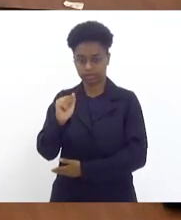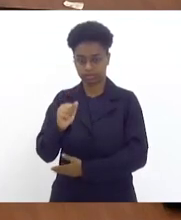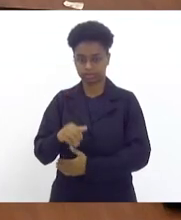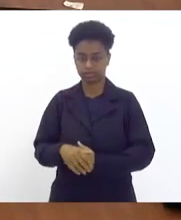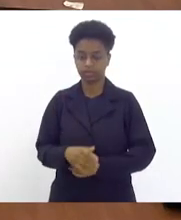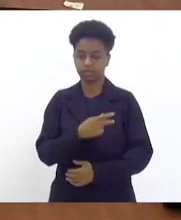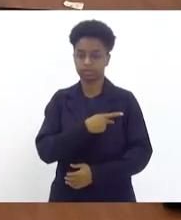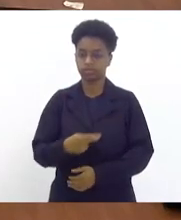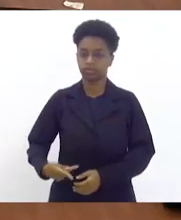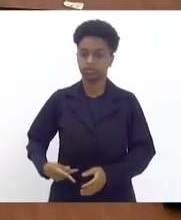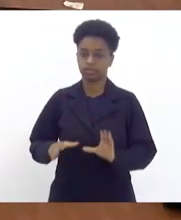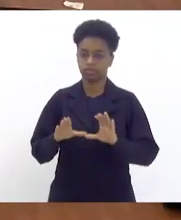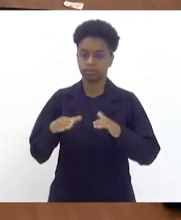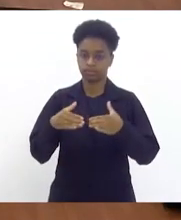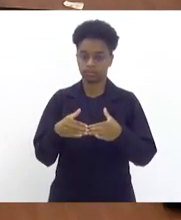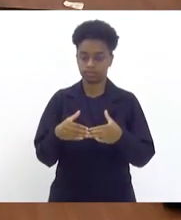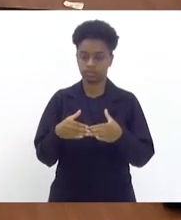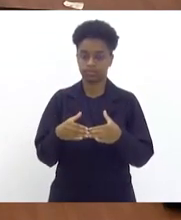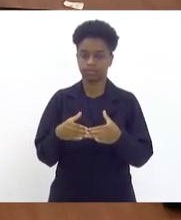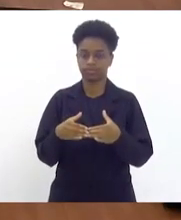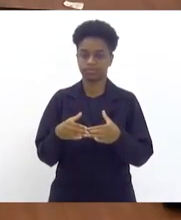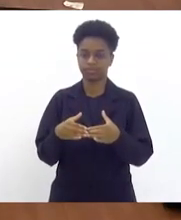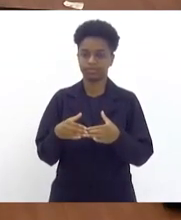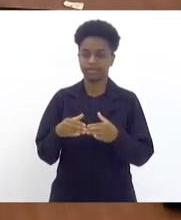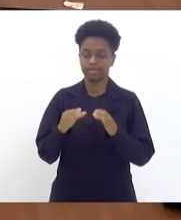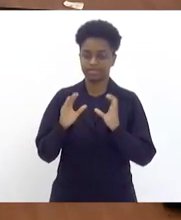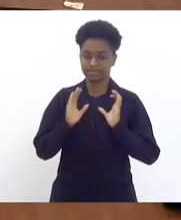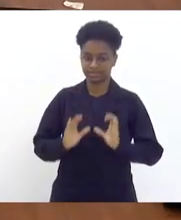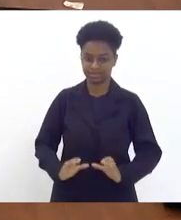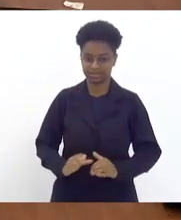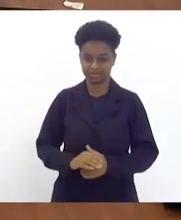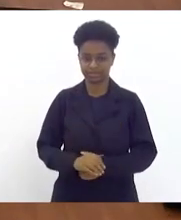Lima presidente da Comissão de direito à cidadania